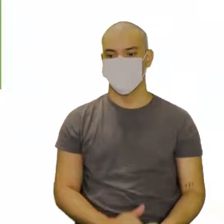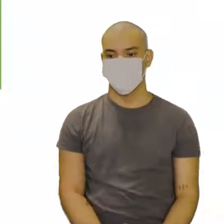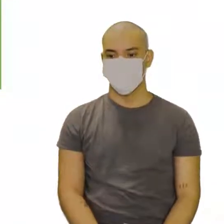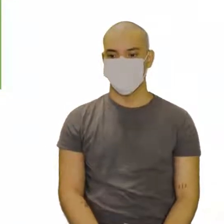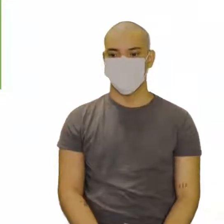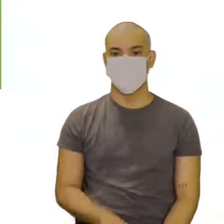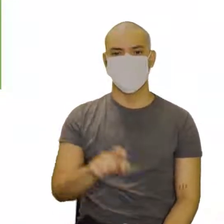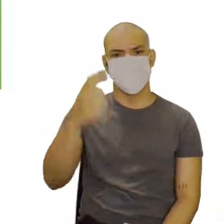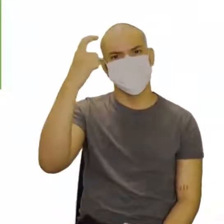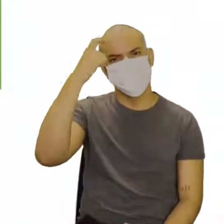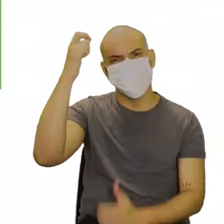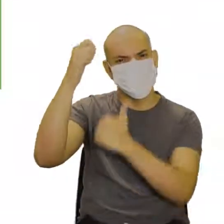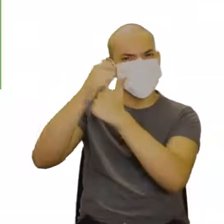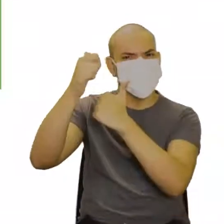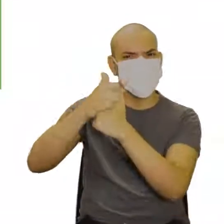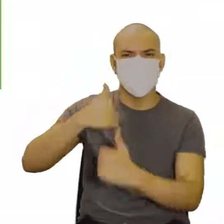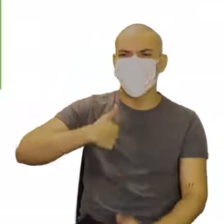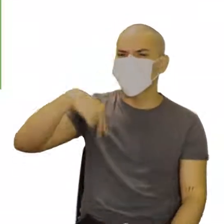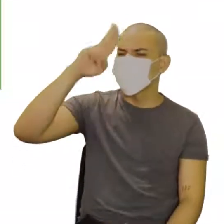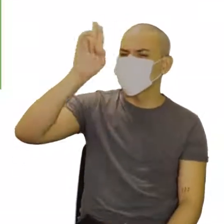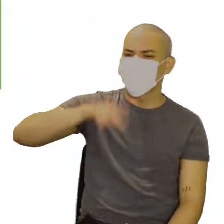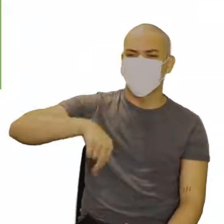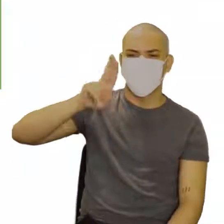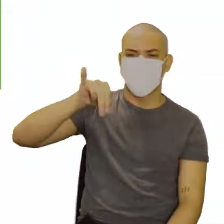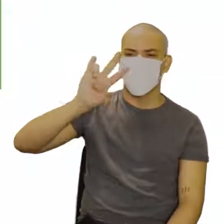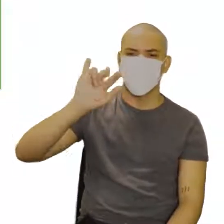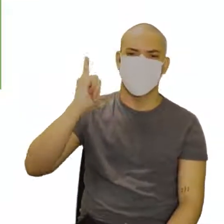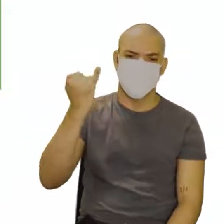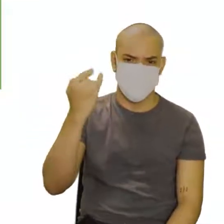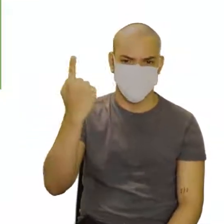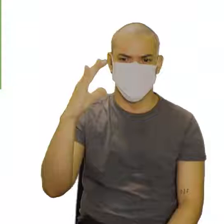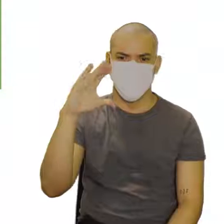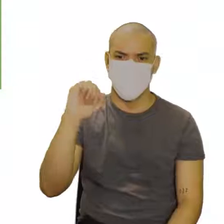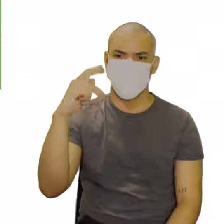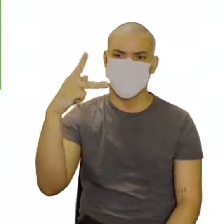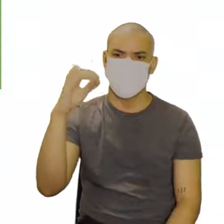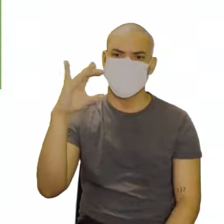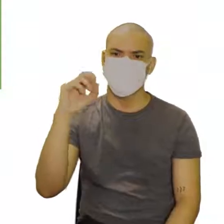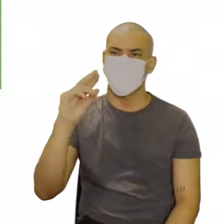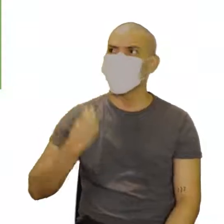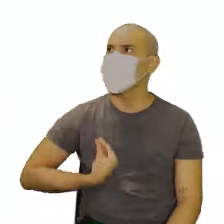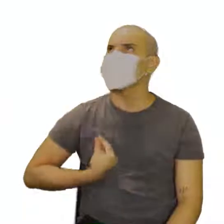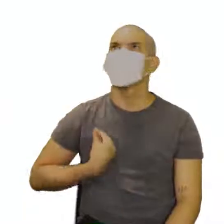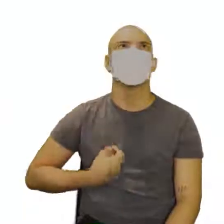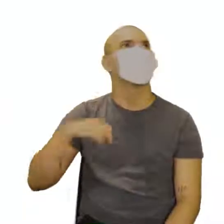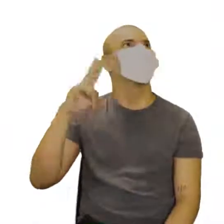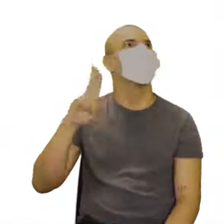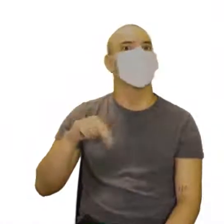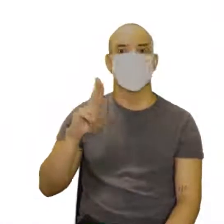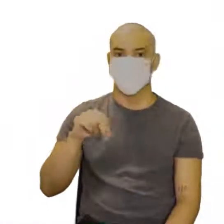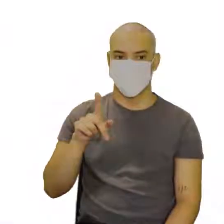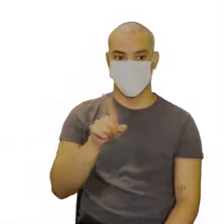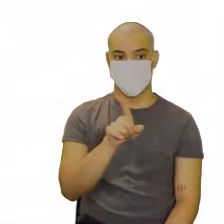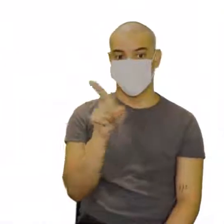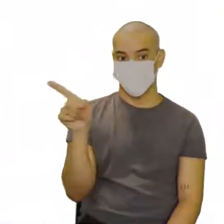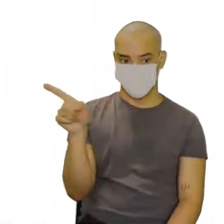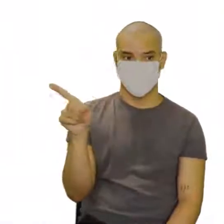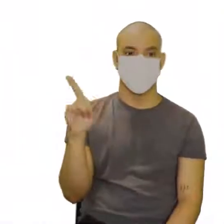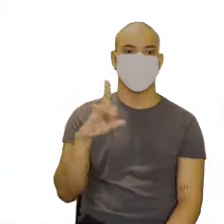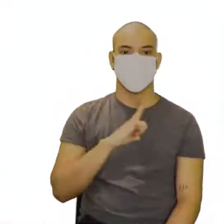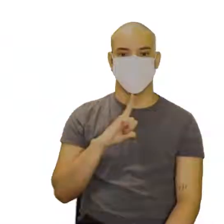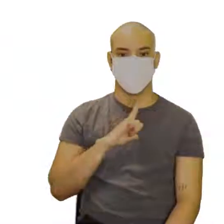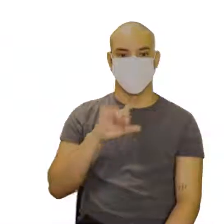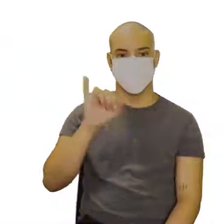Aí você pensa, eu acho que eu nunca vi um capacitor na vida, né? Vamos ver, pessoal, olha só, aqui nós temos